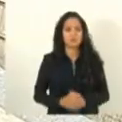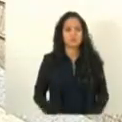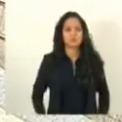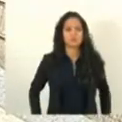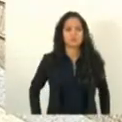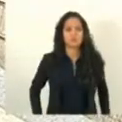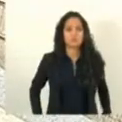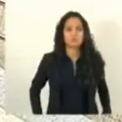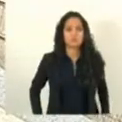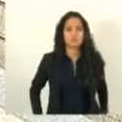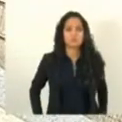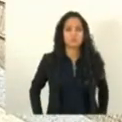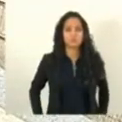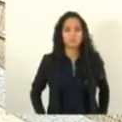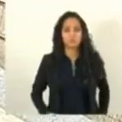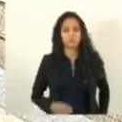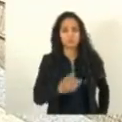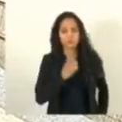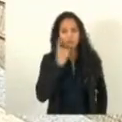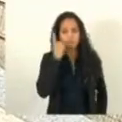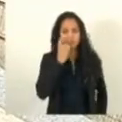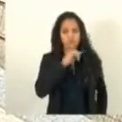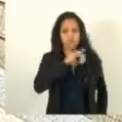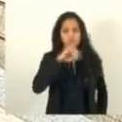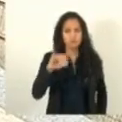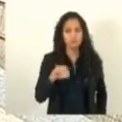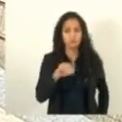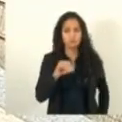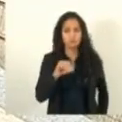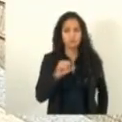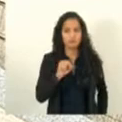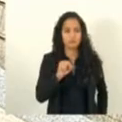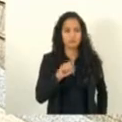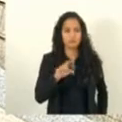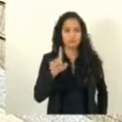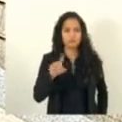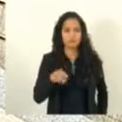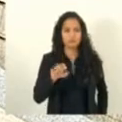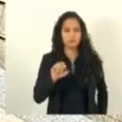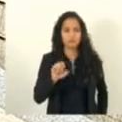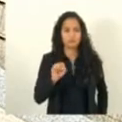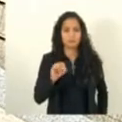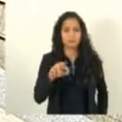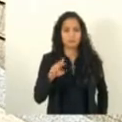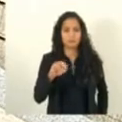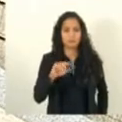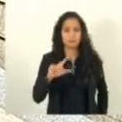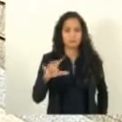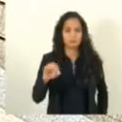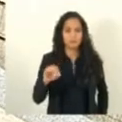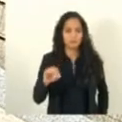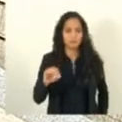Ok, deputado José Esmeraldo. Tem quantos mais aí? Tem 10 minutos.